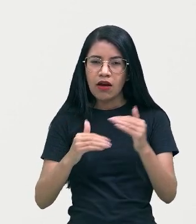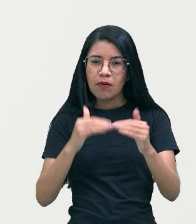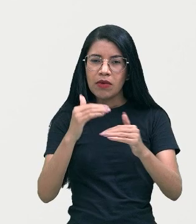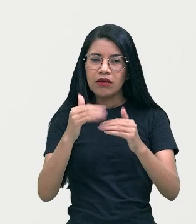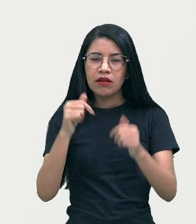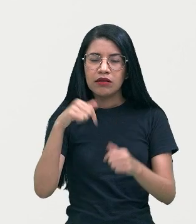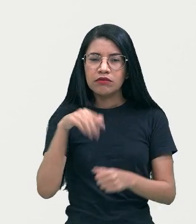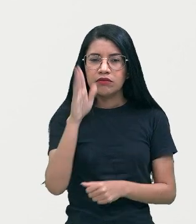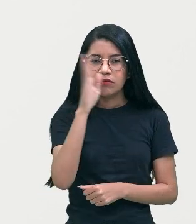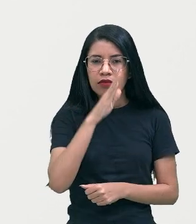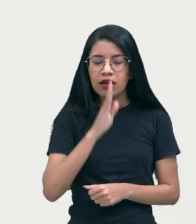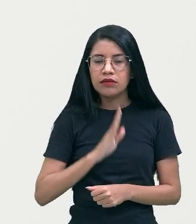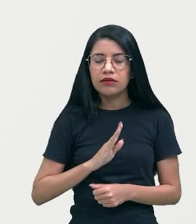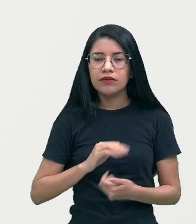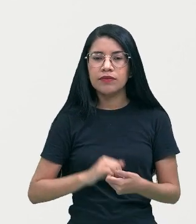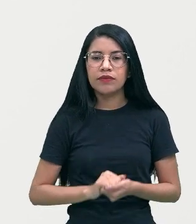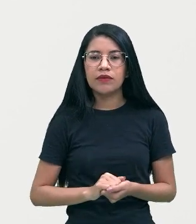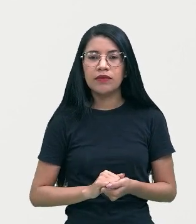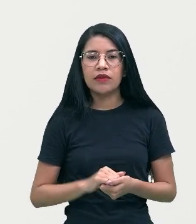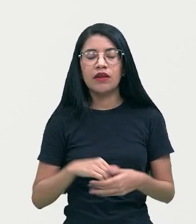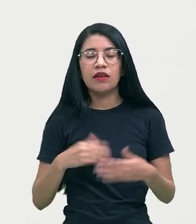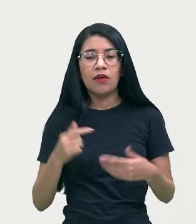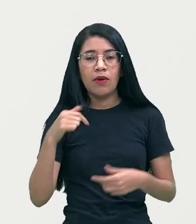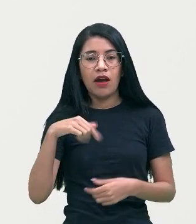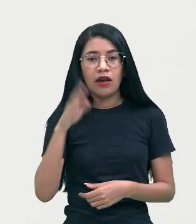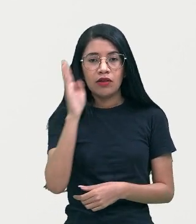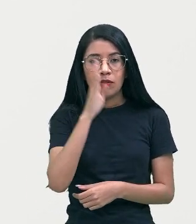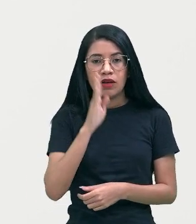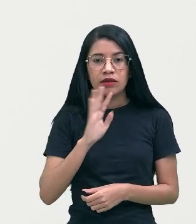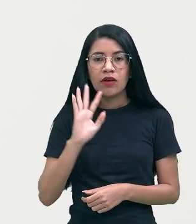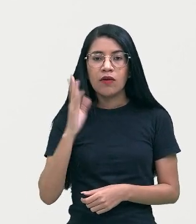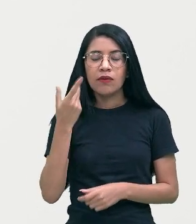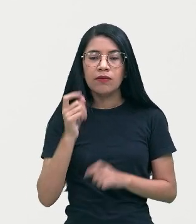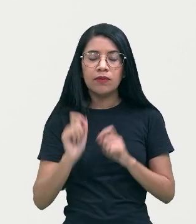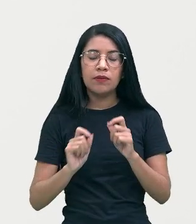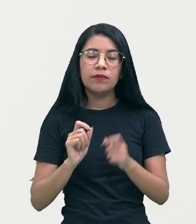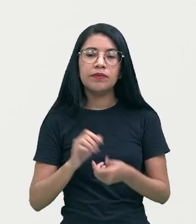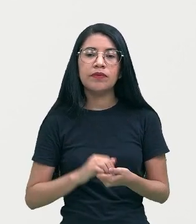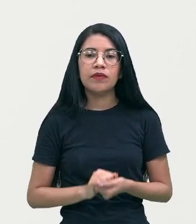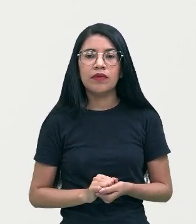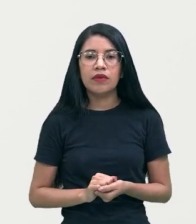o Brasil, no nosso caso, o que a gente faz? A gente pega lá a